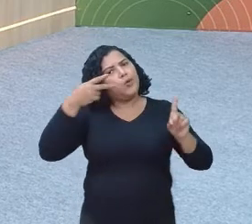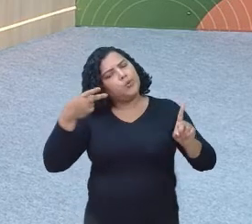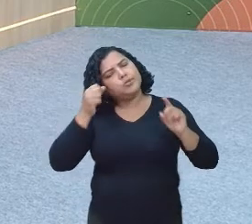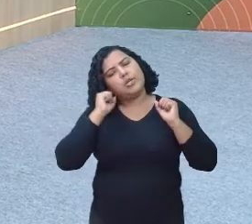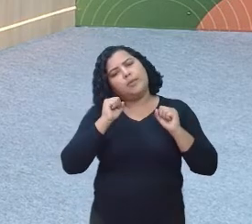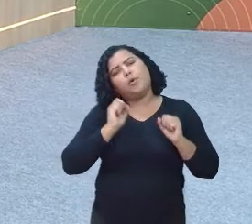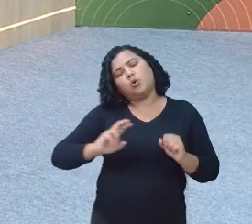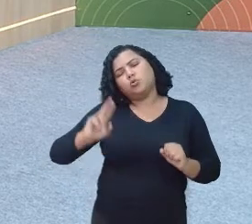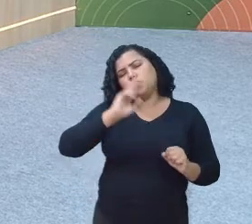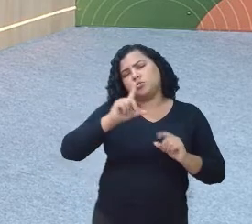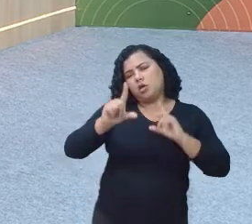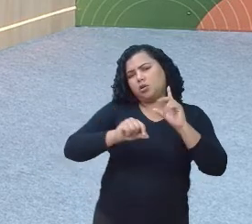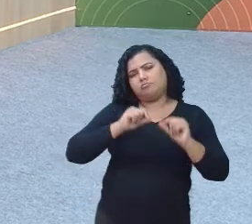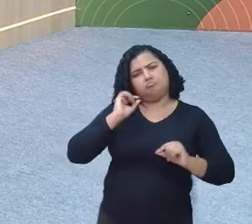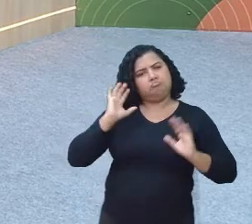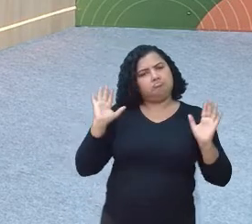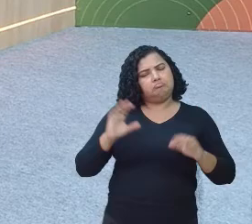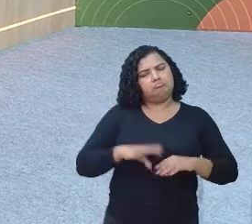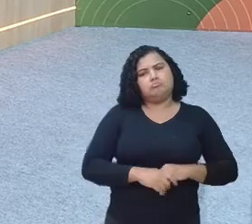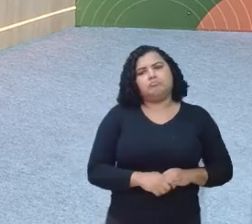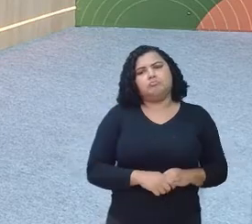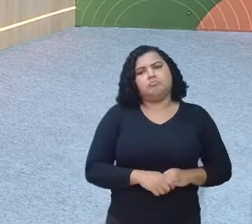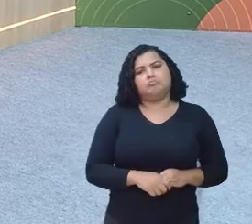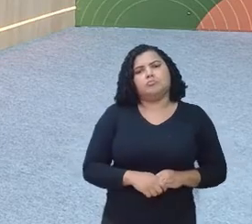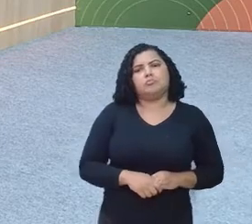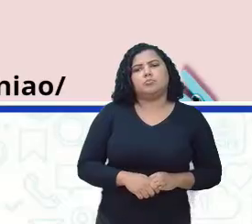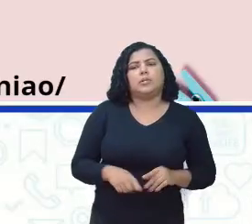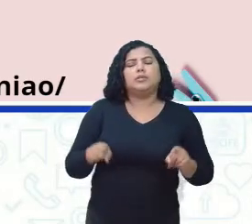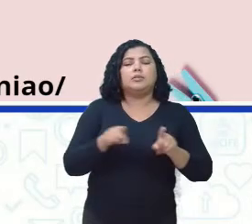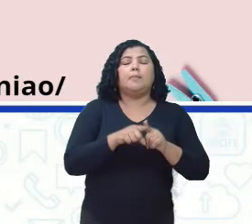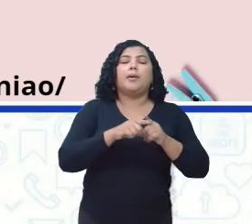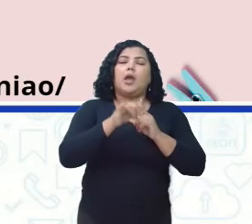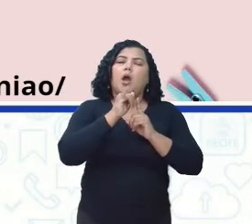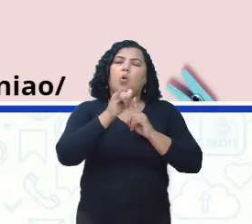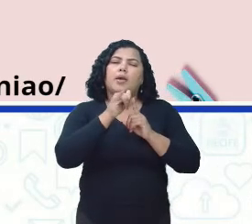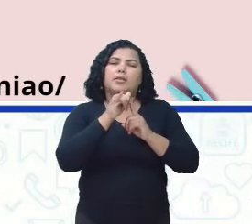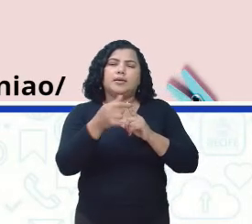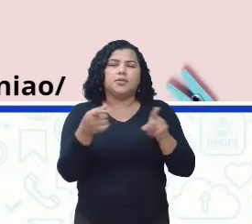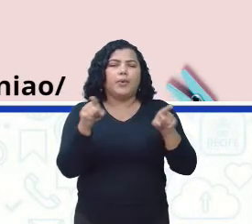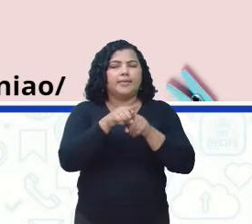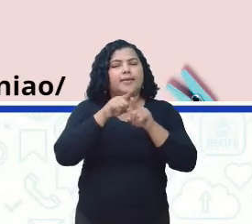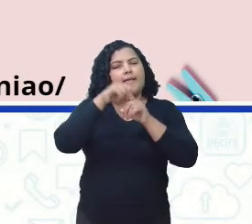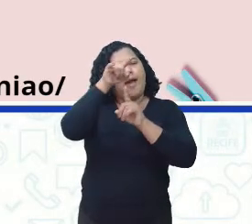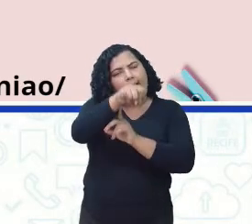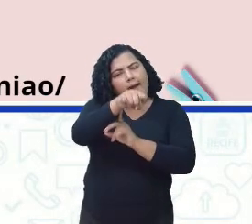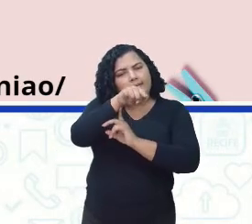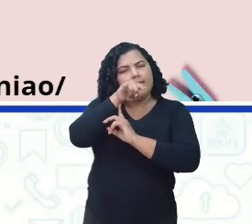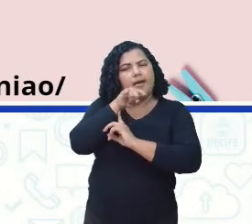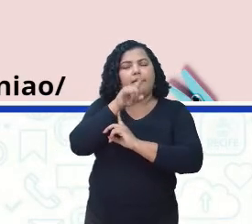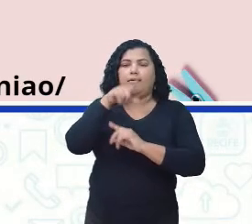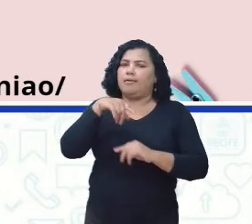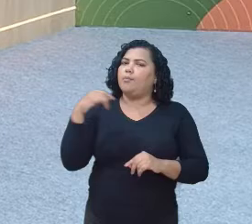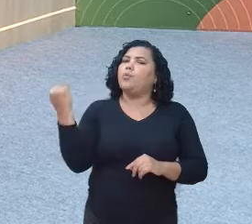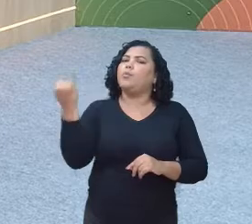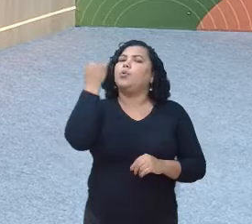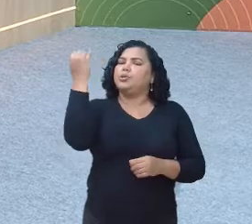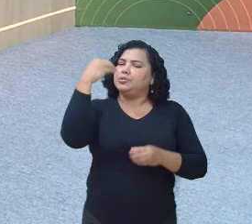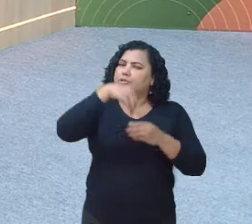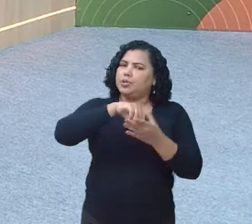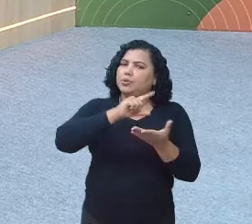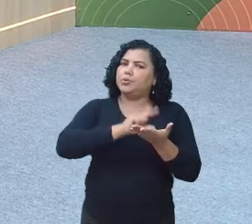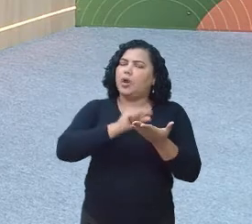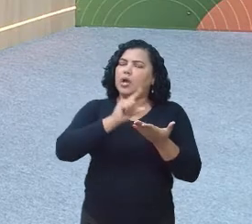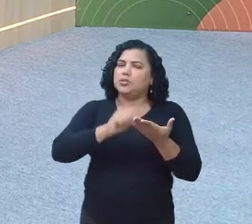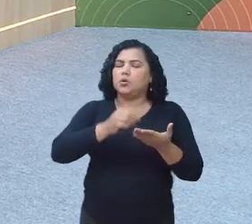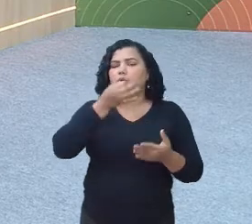pode escolher fazer ou não. Tá certo? O uso da argumentação e da persuasão vai ser um ponto muito importante no artigo de opinião, já